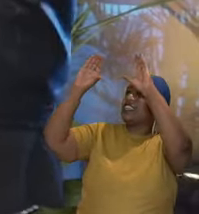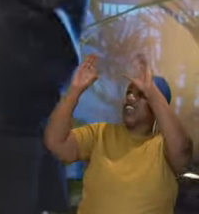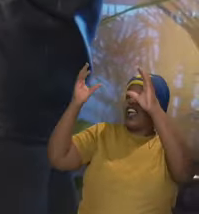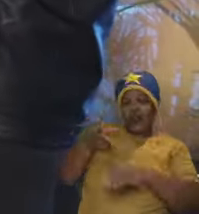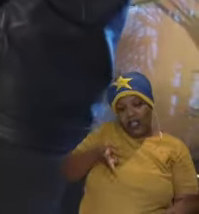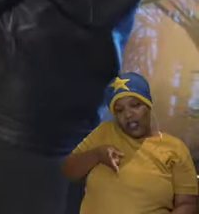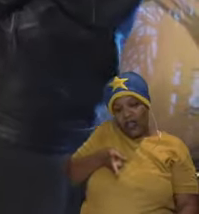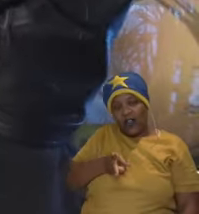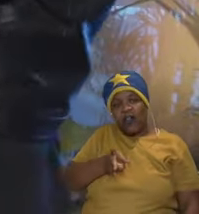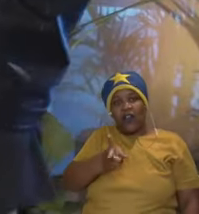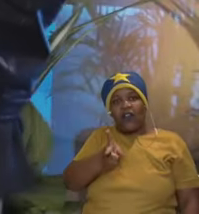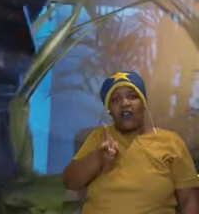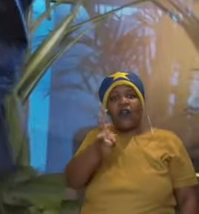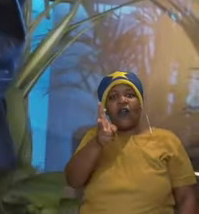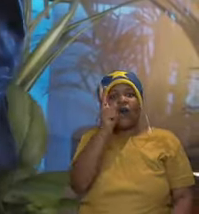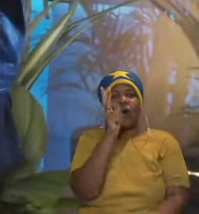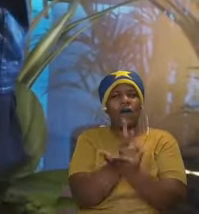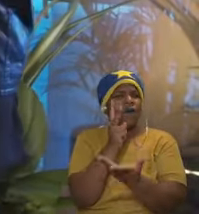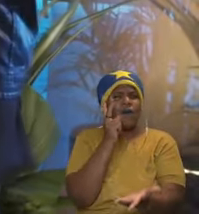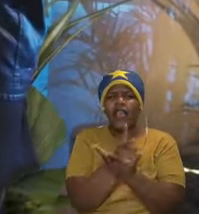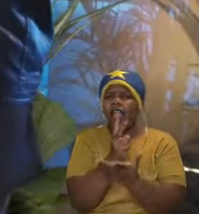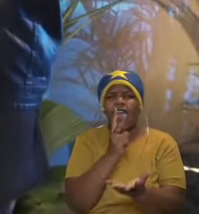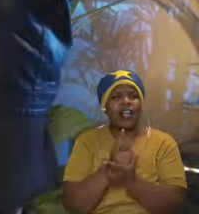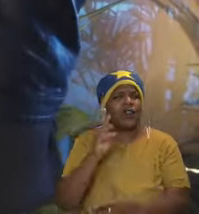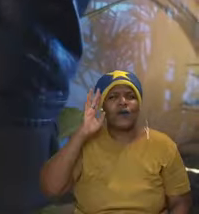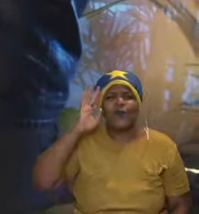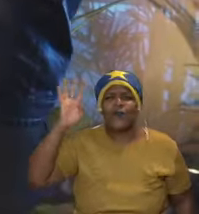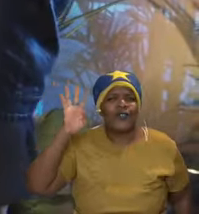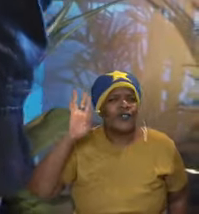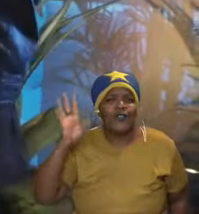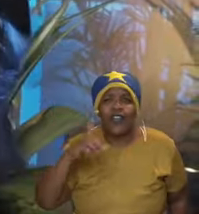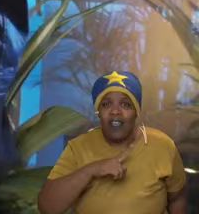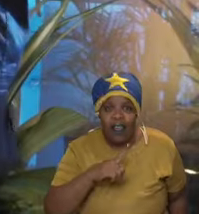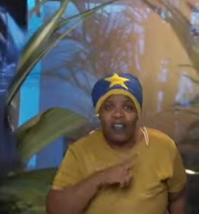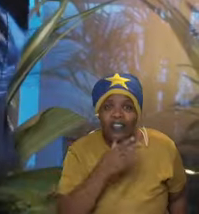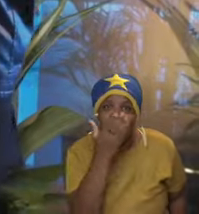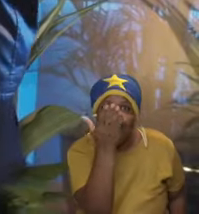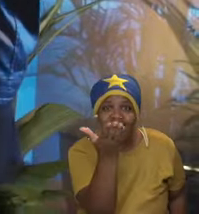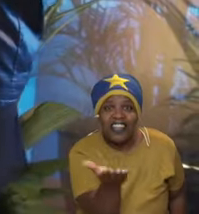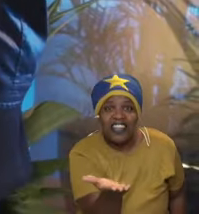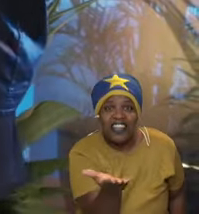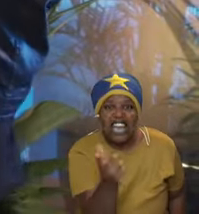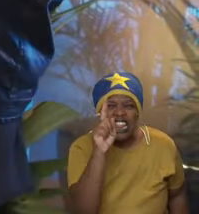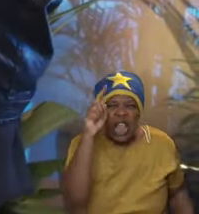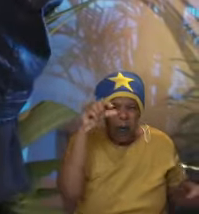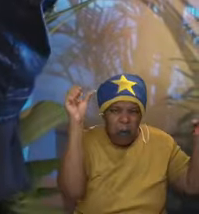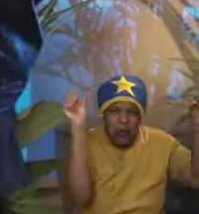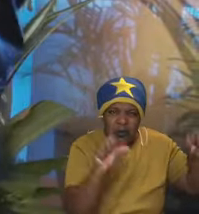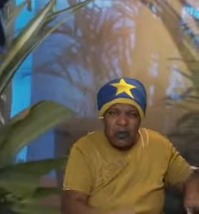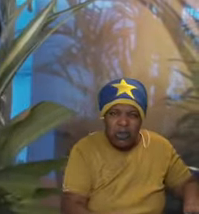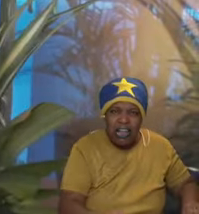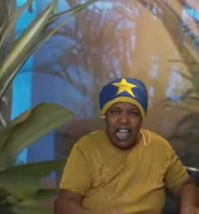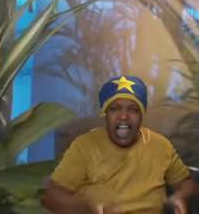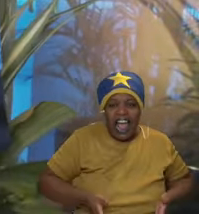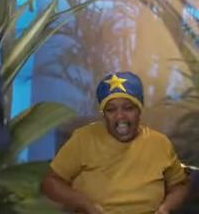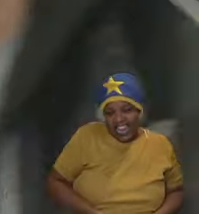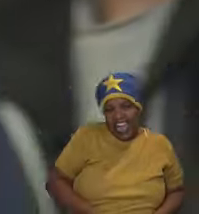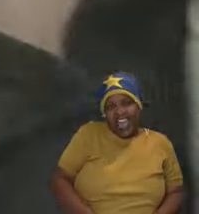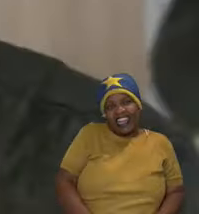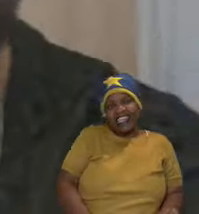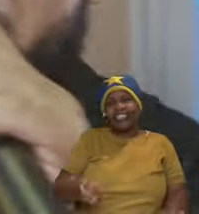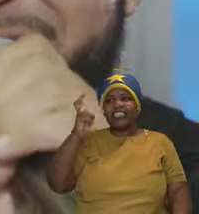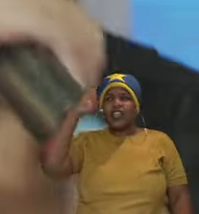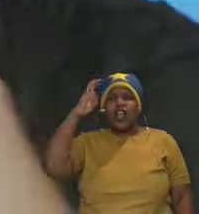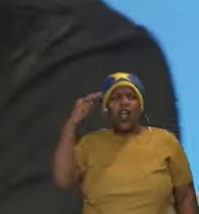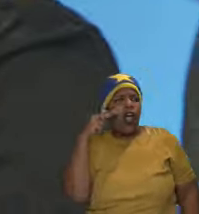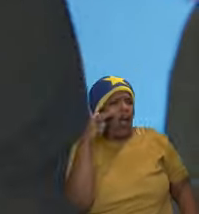mantenho no mesmo sonho que ainda tenho. Depois da humilhação é que se nasce um gênio.